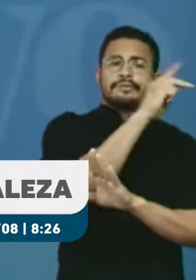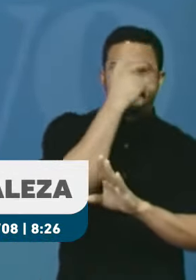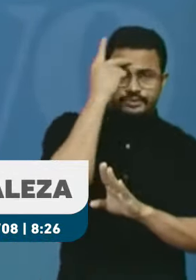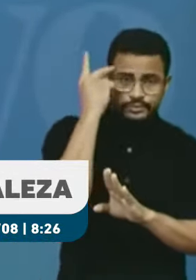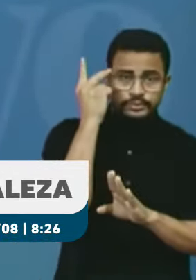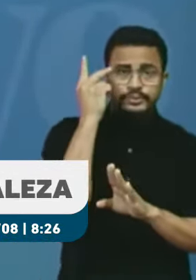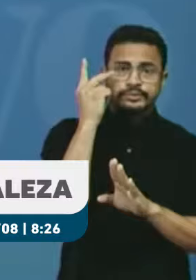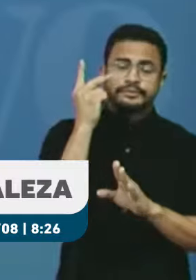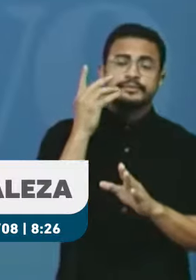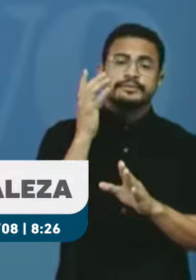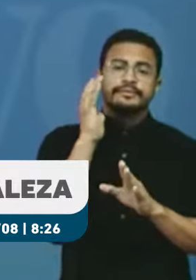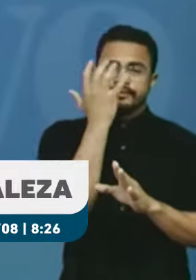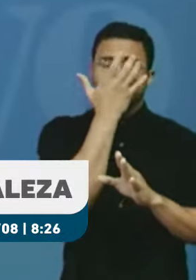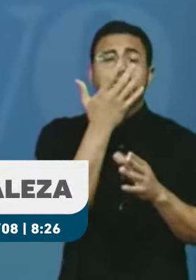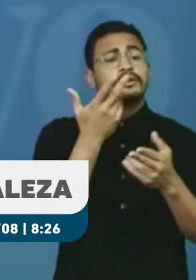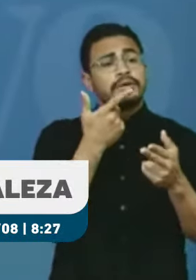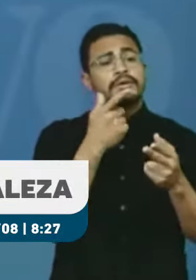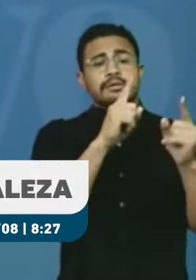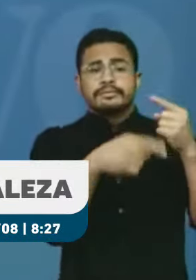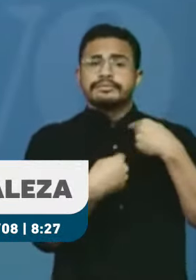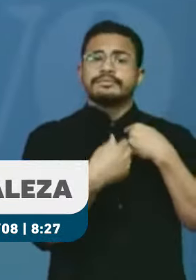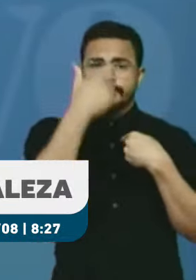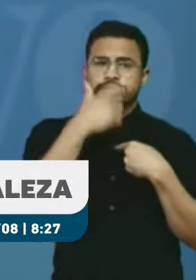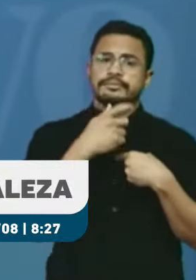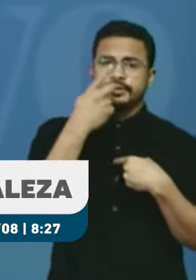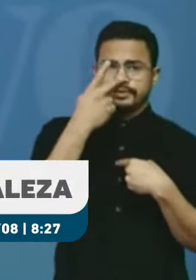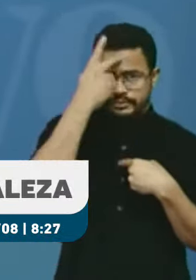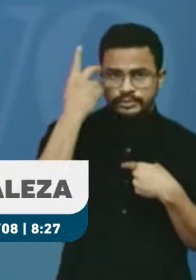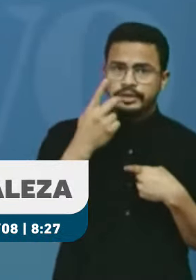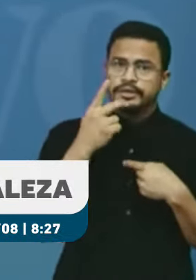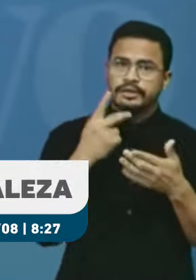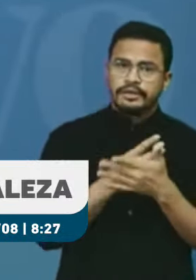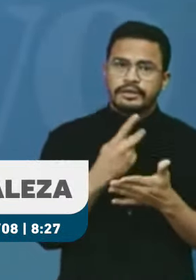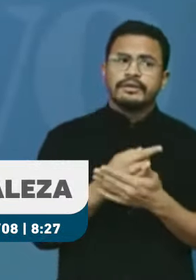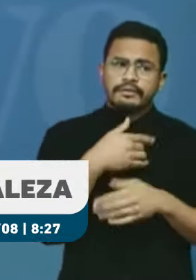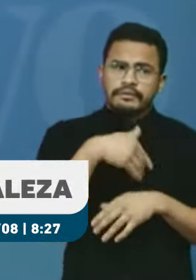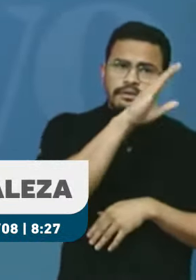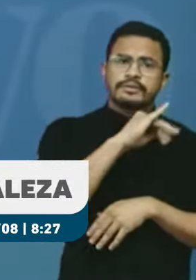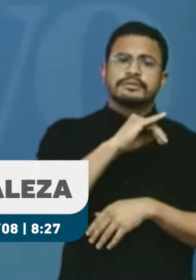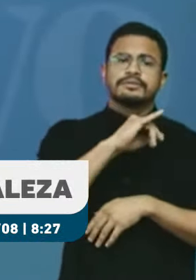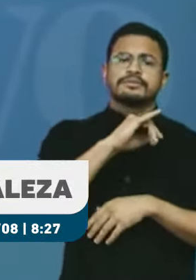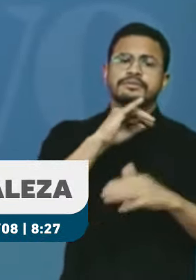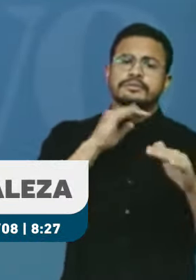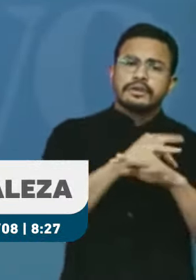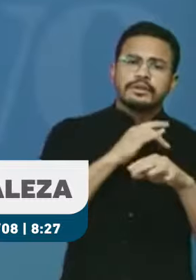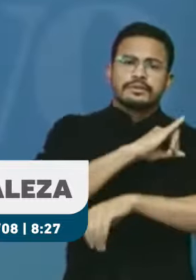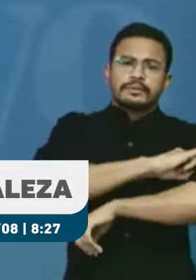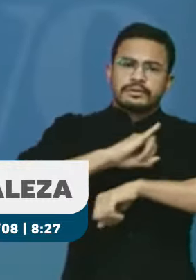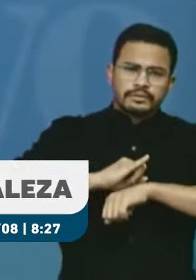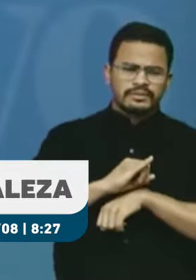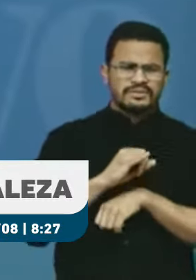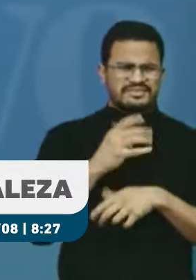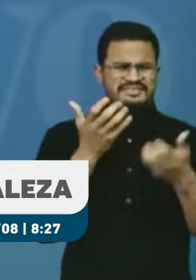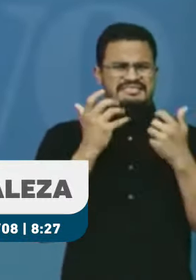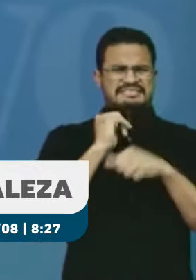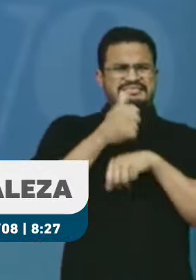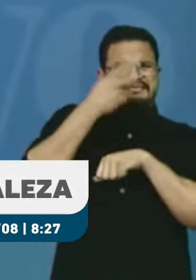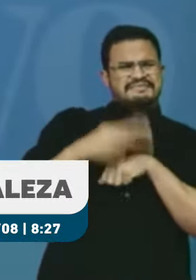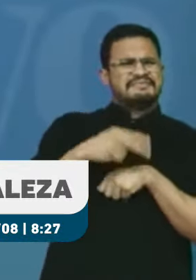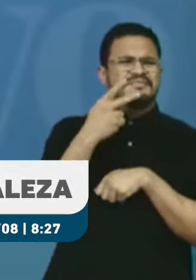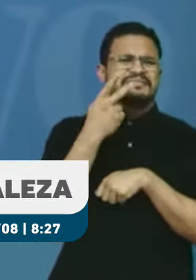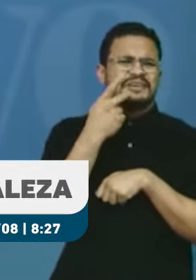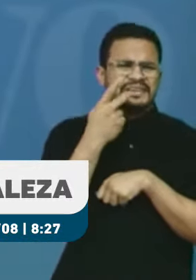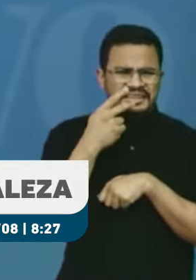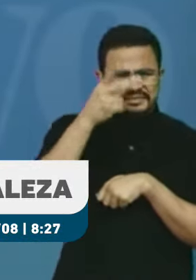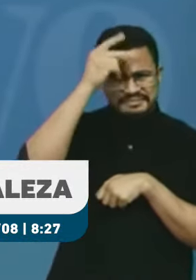mexeu com a pessoa errada coragem meu amigo tenho aqui e r para sua cidade Igatu não fique querendo ser prefeito de Fortaleza não que aqui